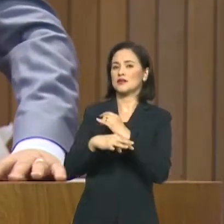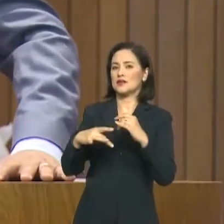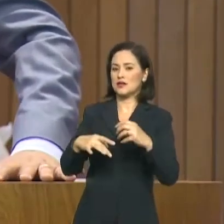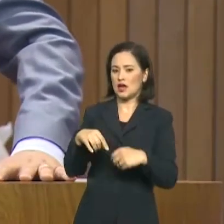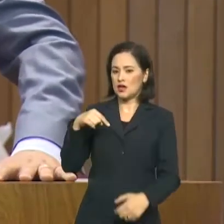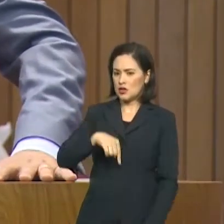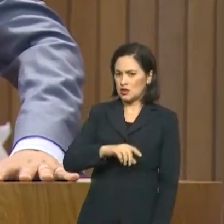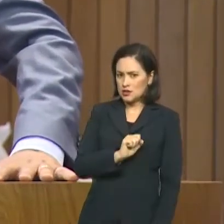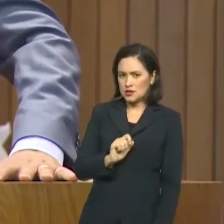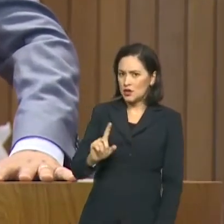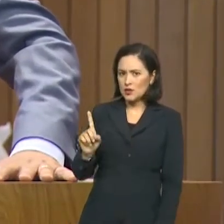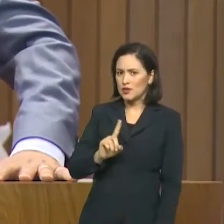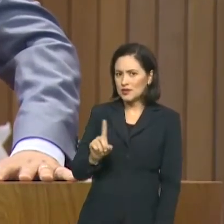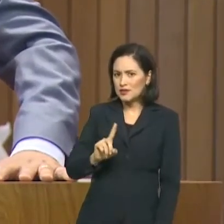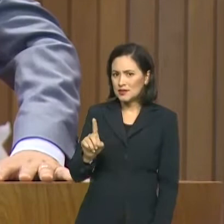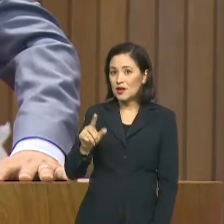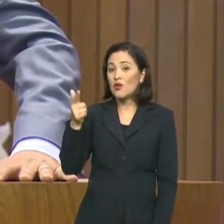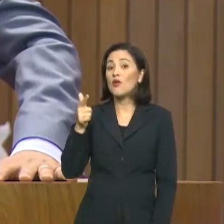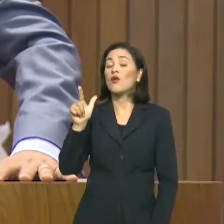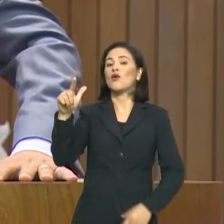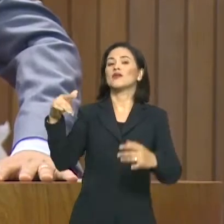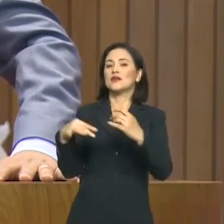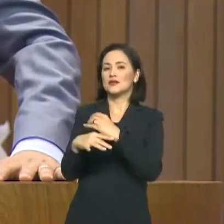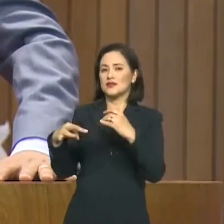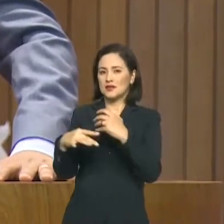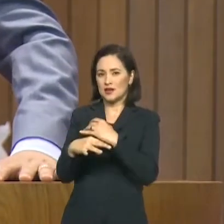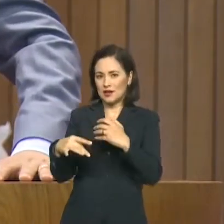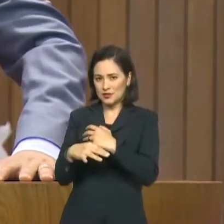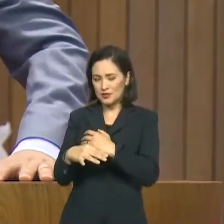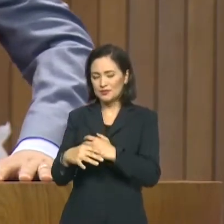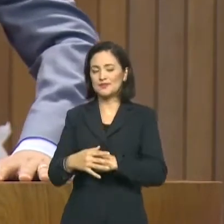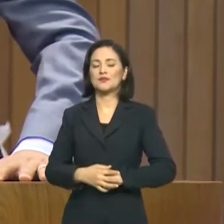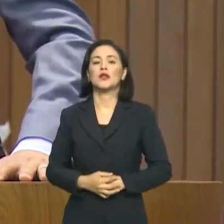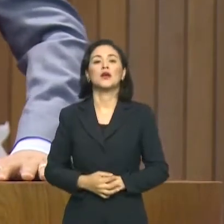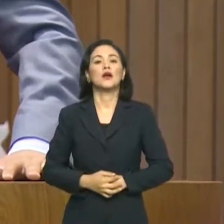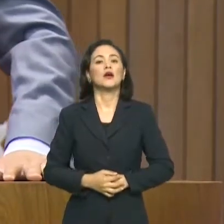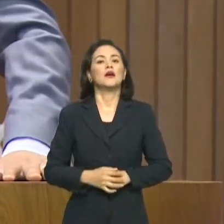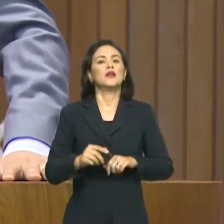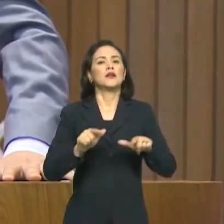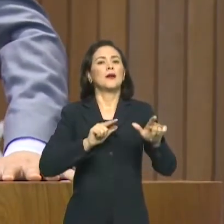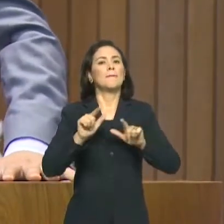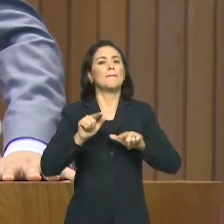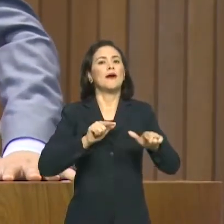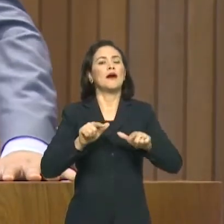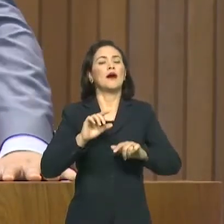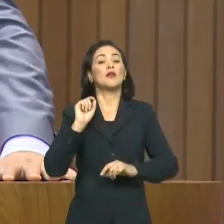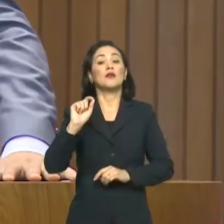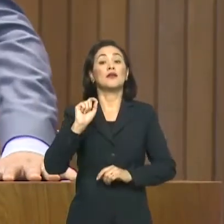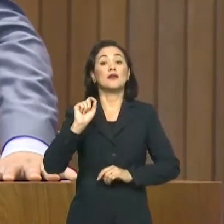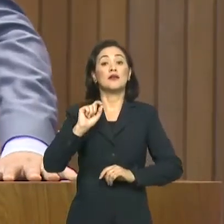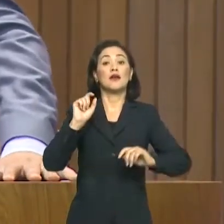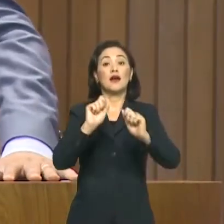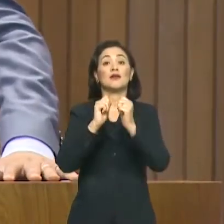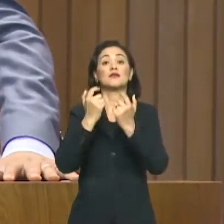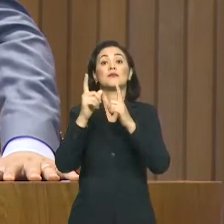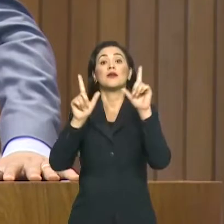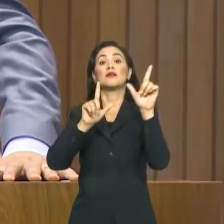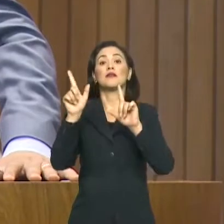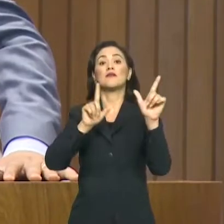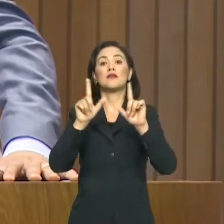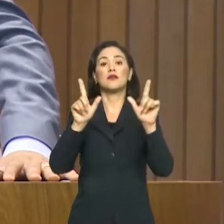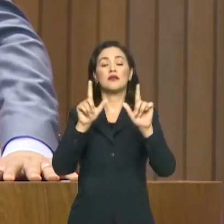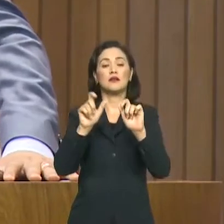o trabalho que a TV Assembleia sempre divulgou tão bem, não chegava à nossa